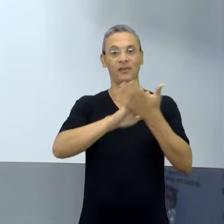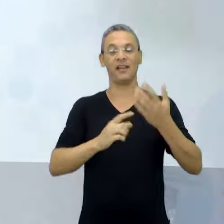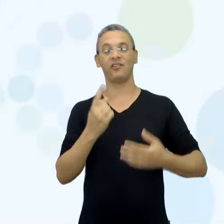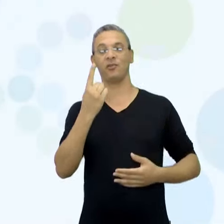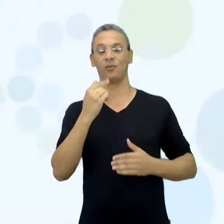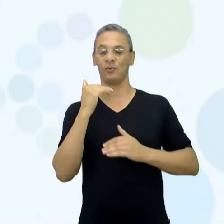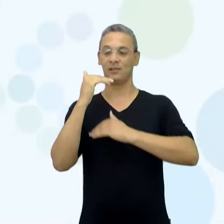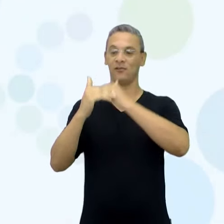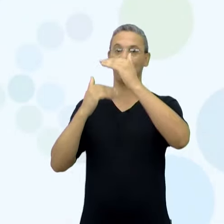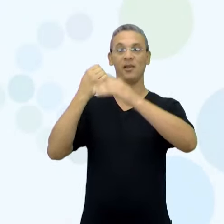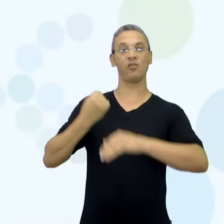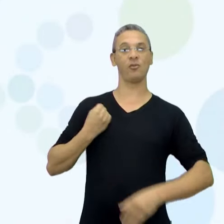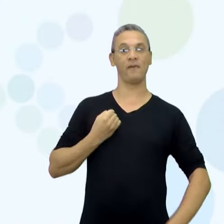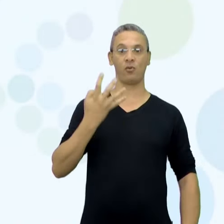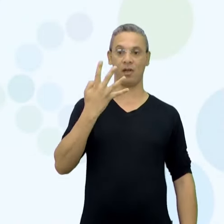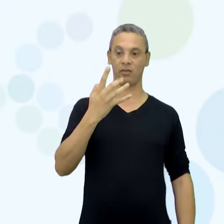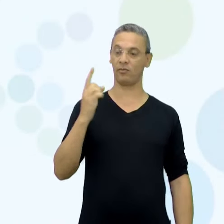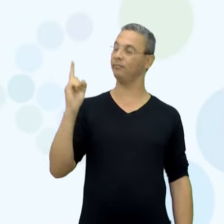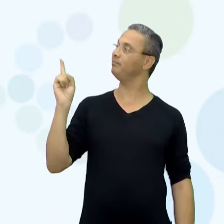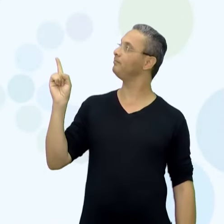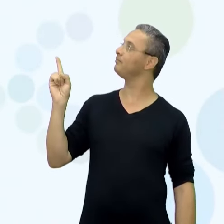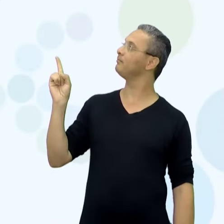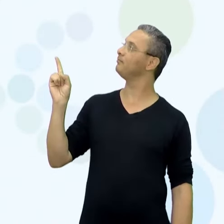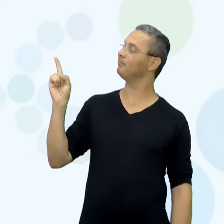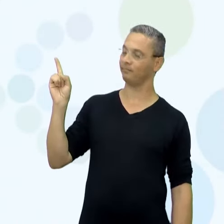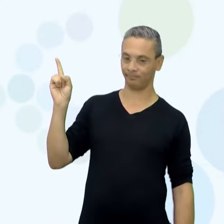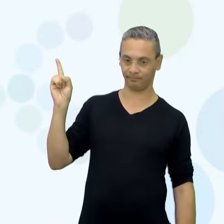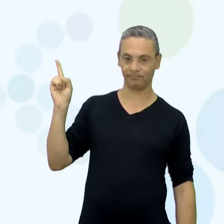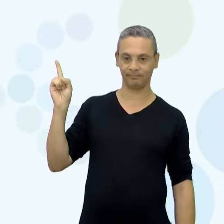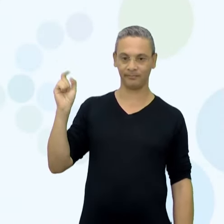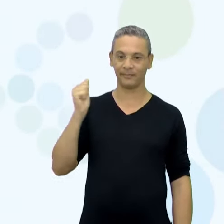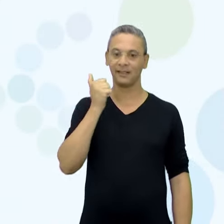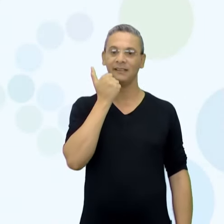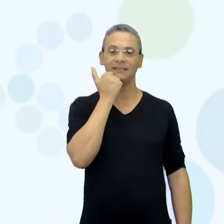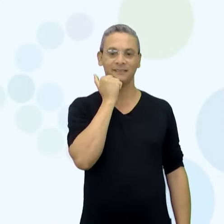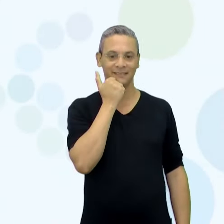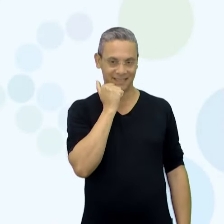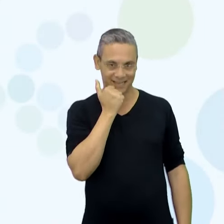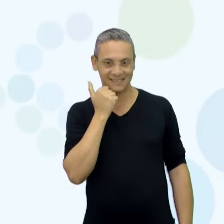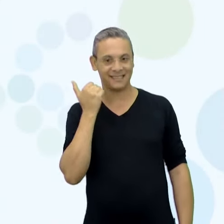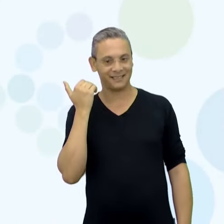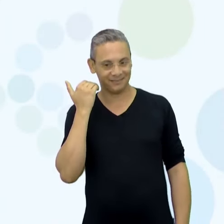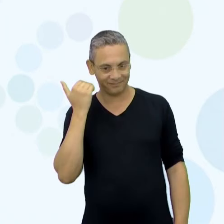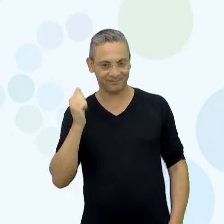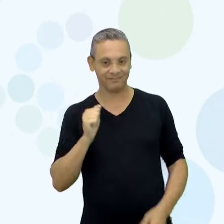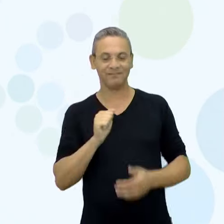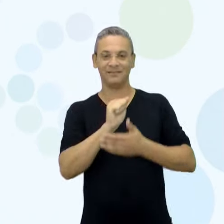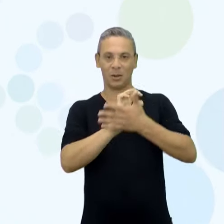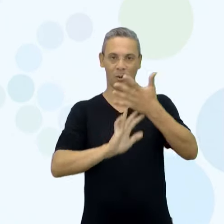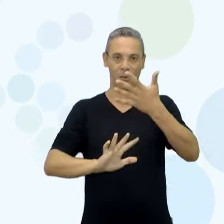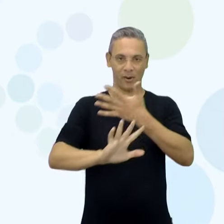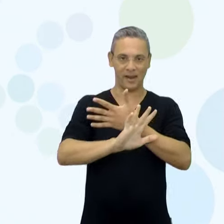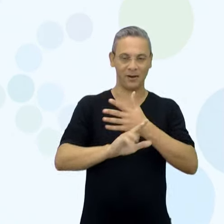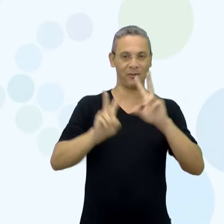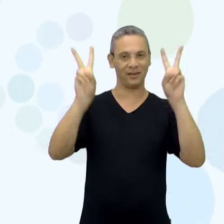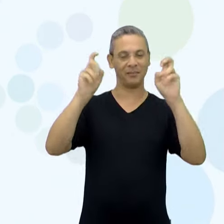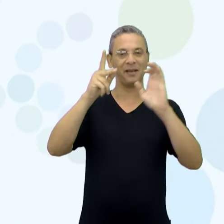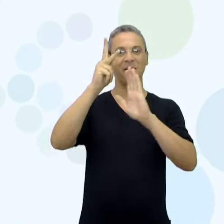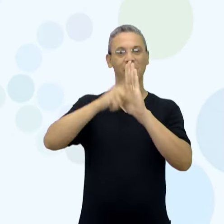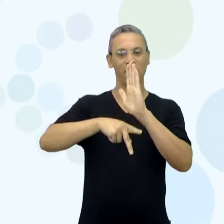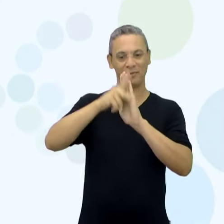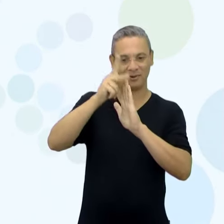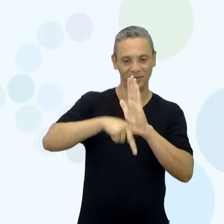desenvolvimento 4, pode colocar na tela por favor, aprofundamento ciência em ação da unidade curricular Projeto